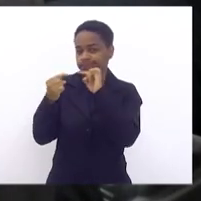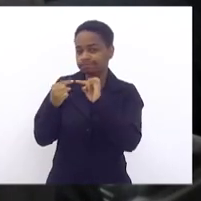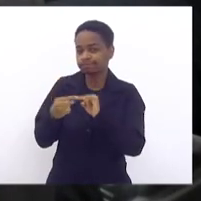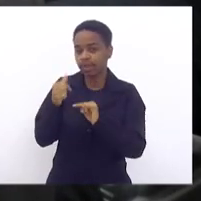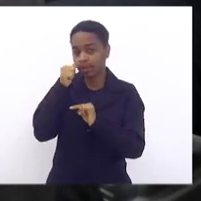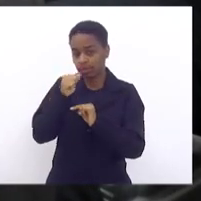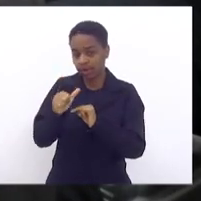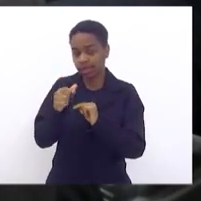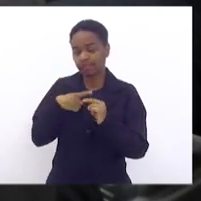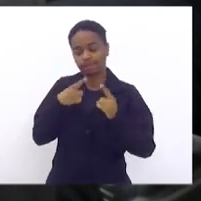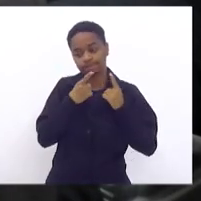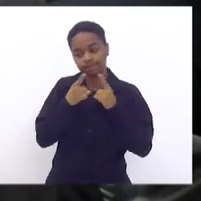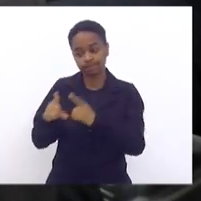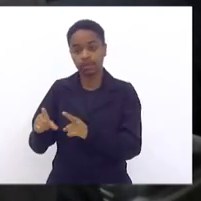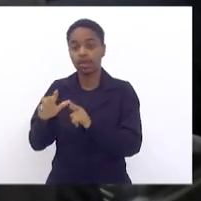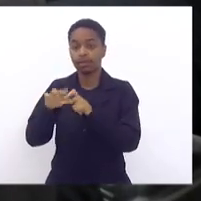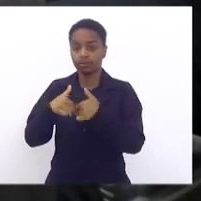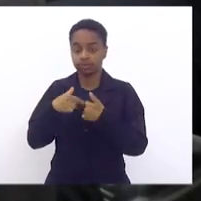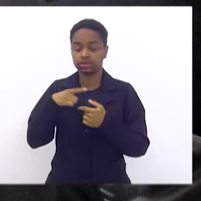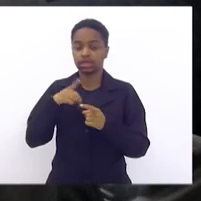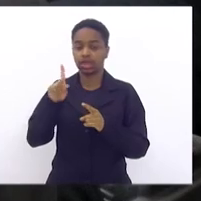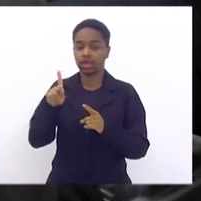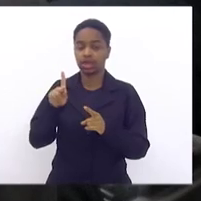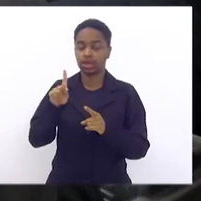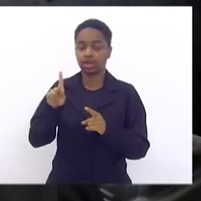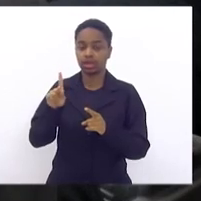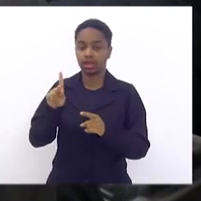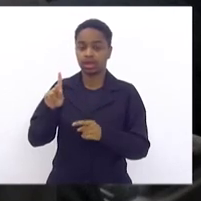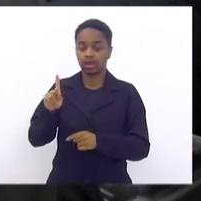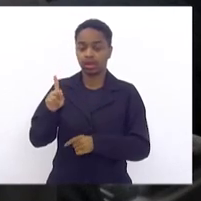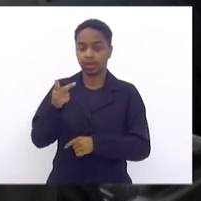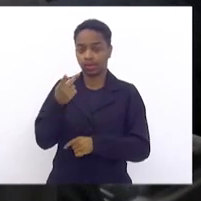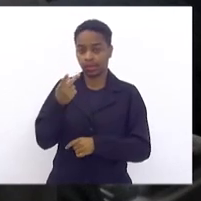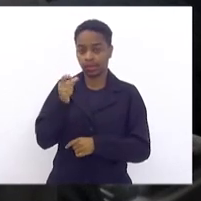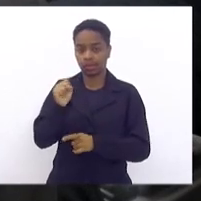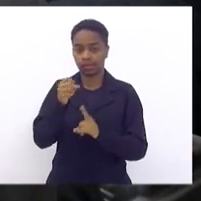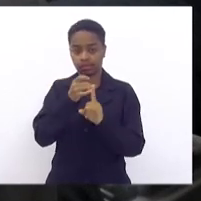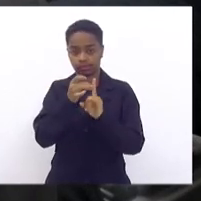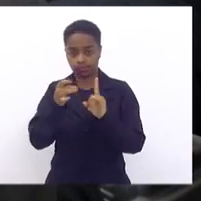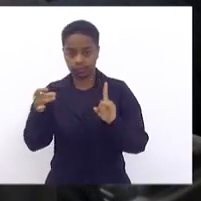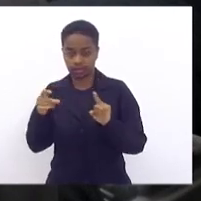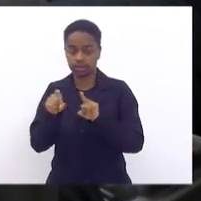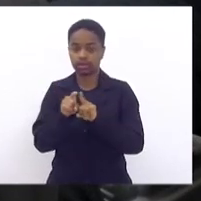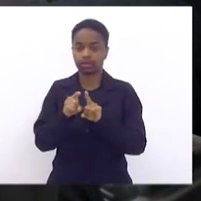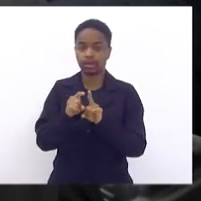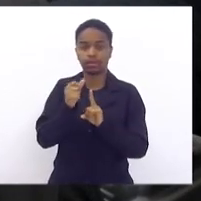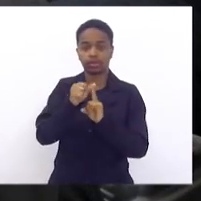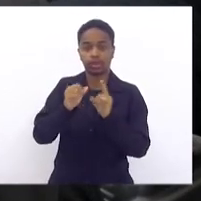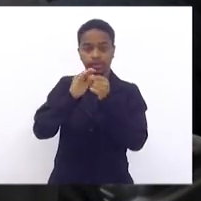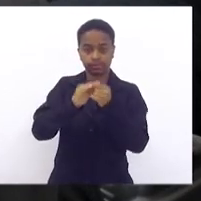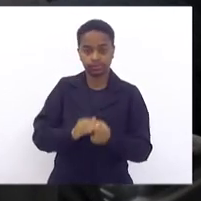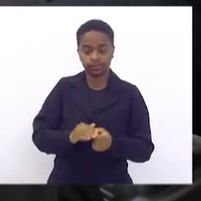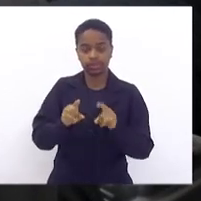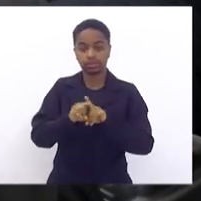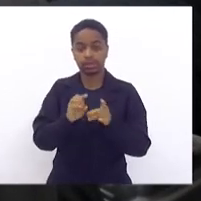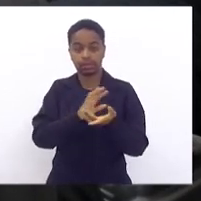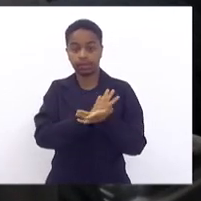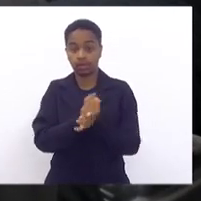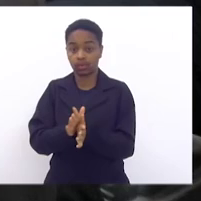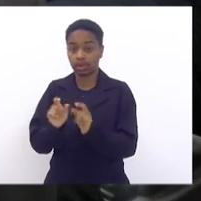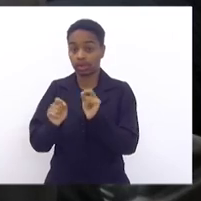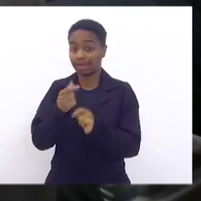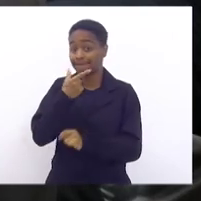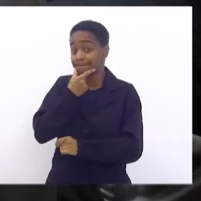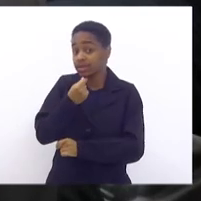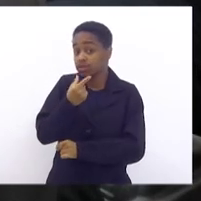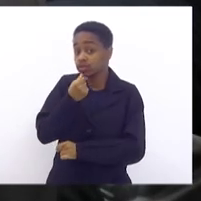isso tem aí muita questão da homofobia, da misoginia, né, do preconceito que homens, né,